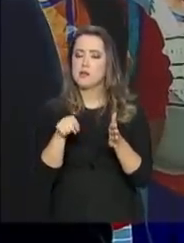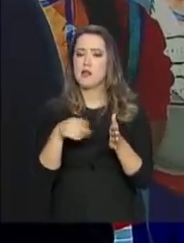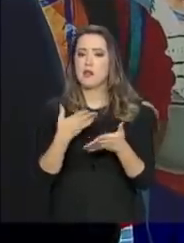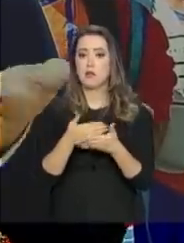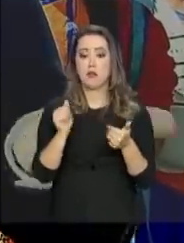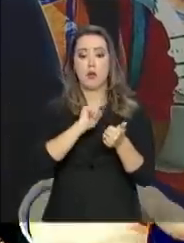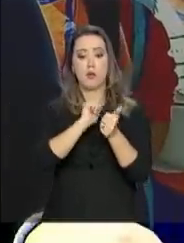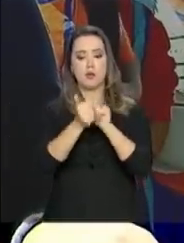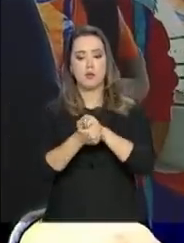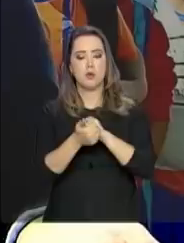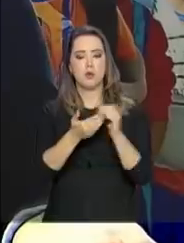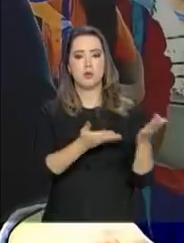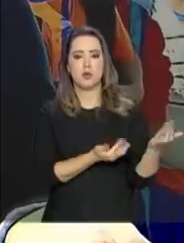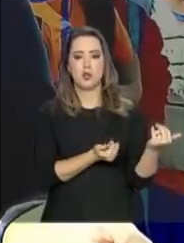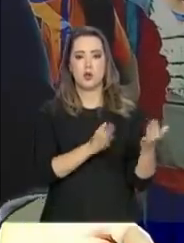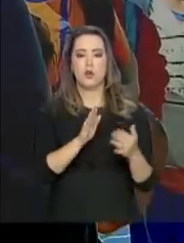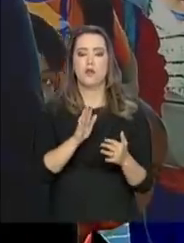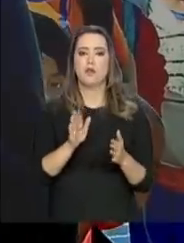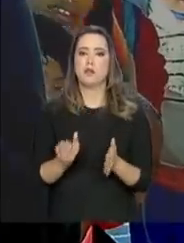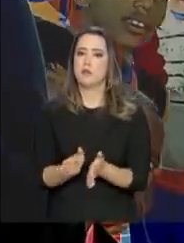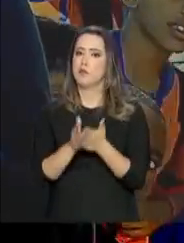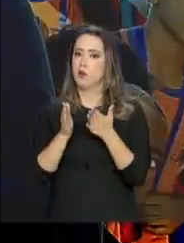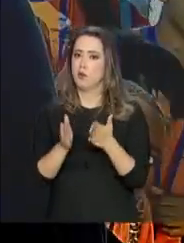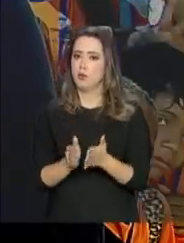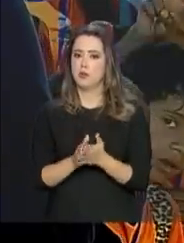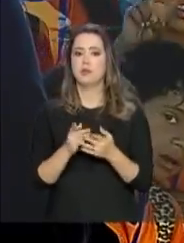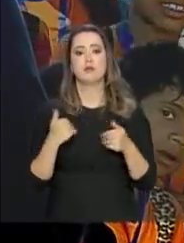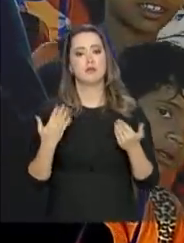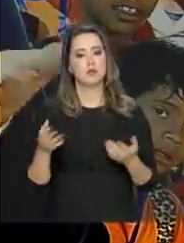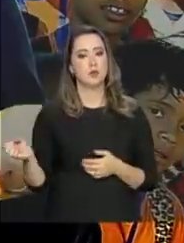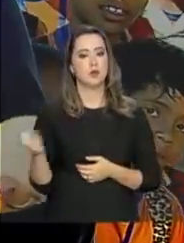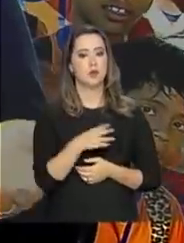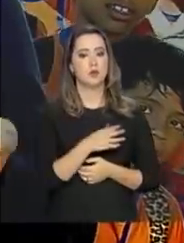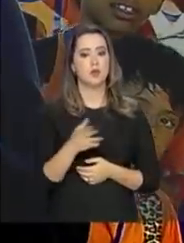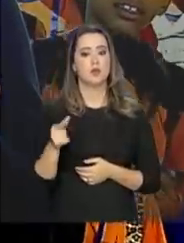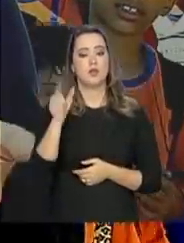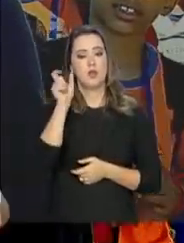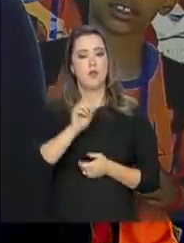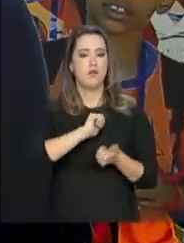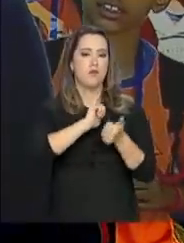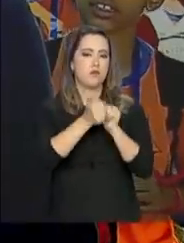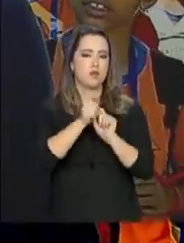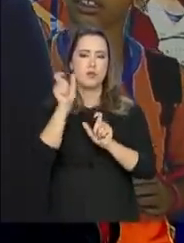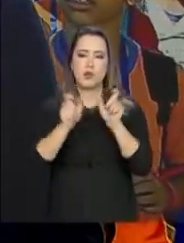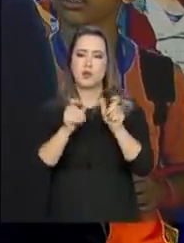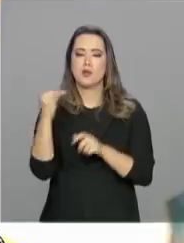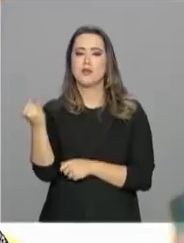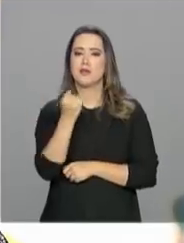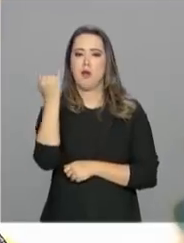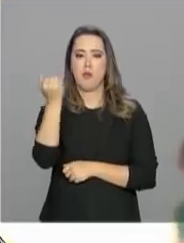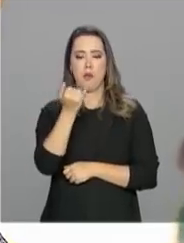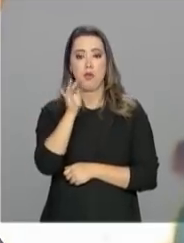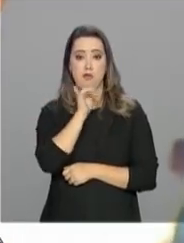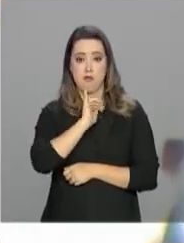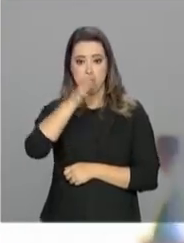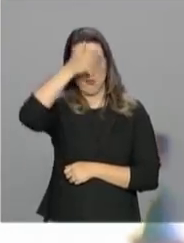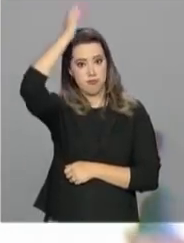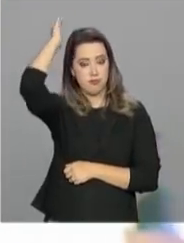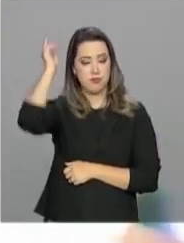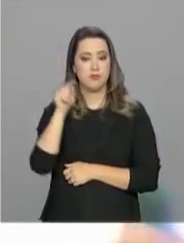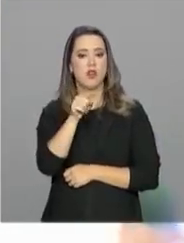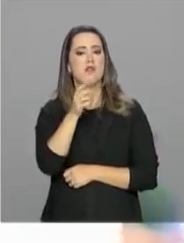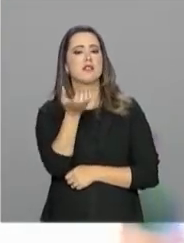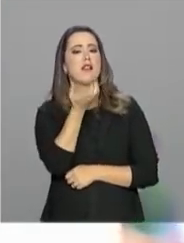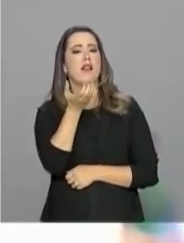do esporte para jovens carentes e porque não formar novos neymar willian josé coutinhas quem é da seleção que eu